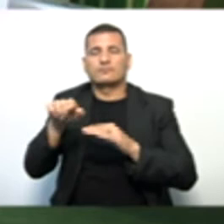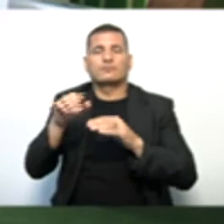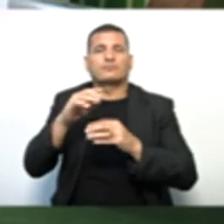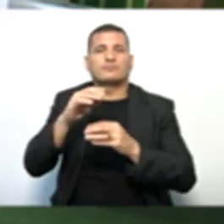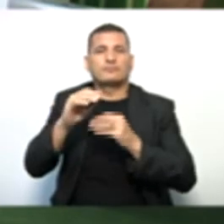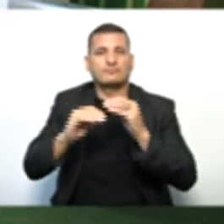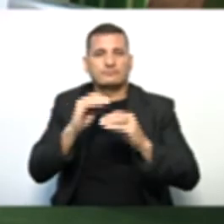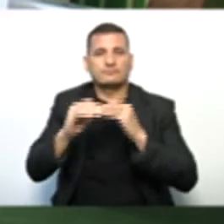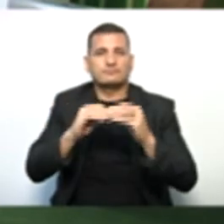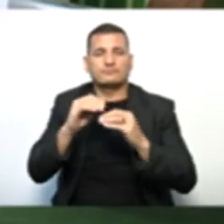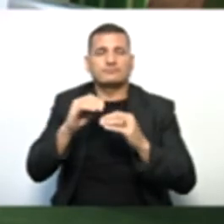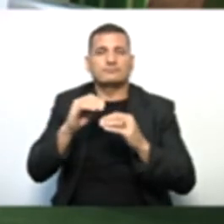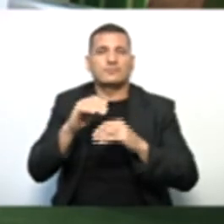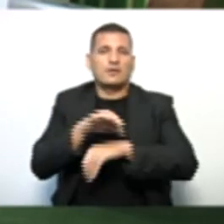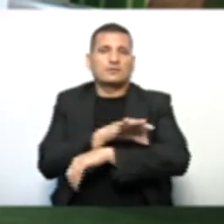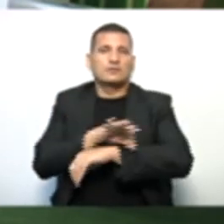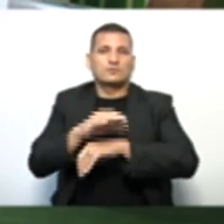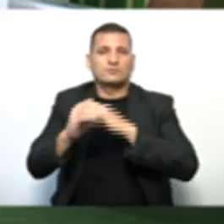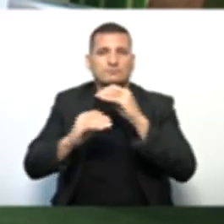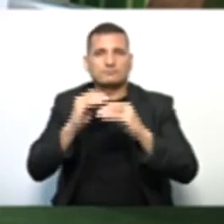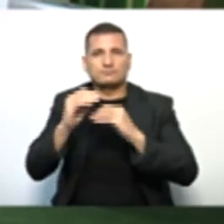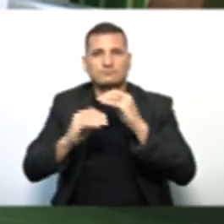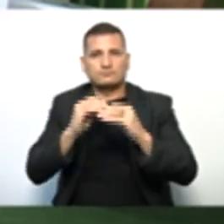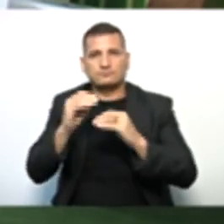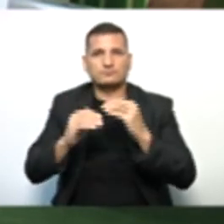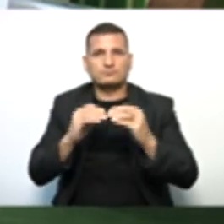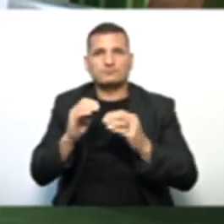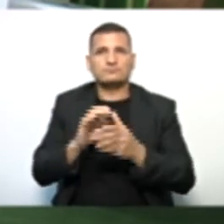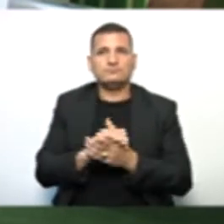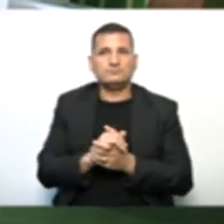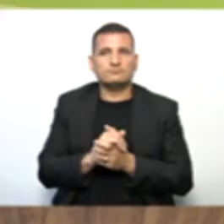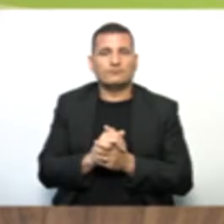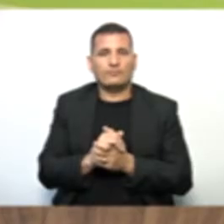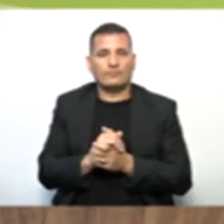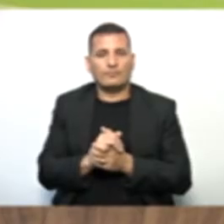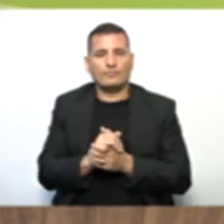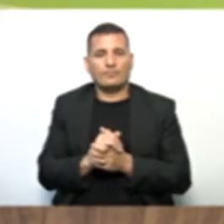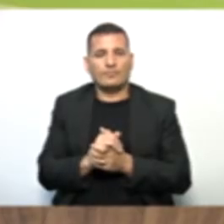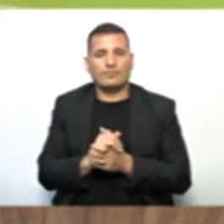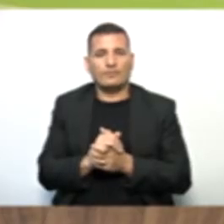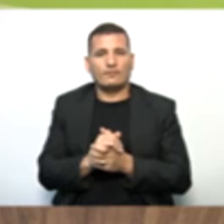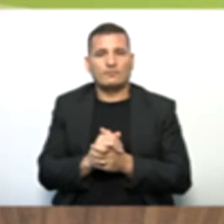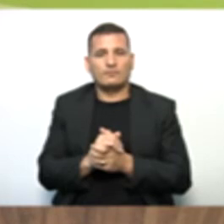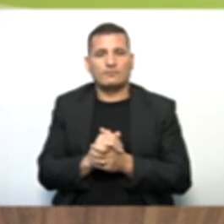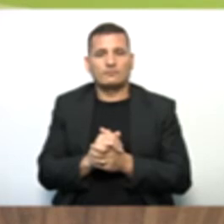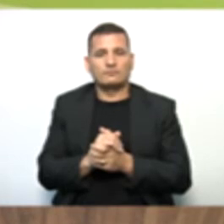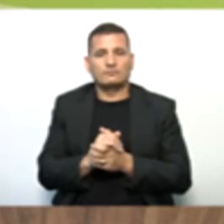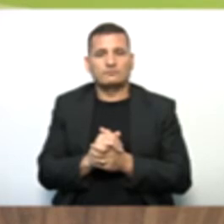que a arquitetura do banco de dados. Foi até uma das soluções que